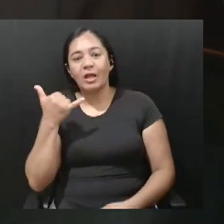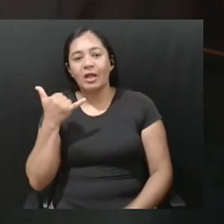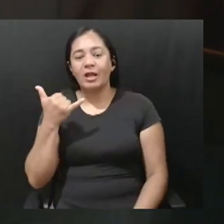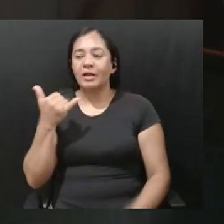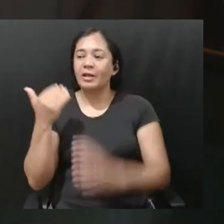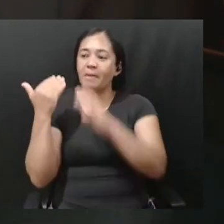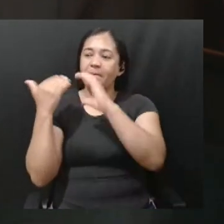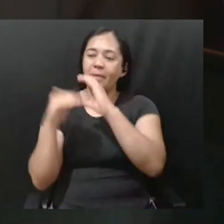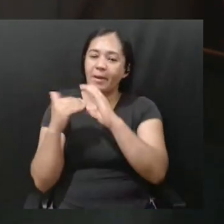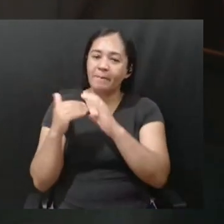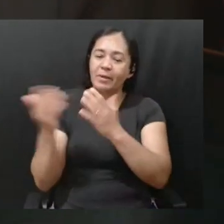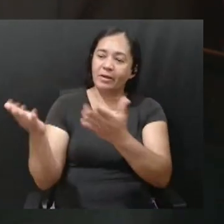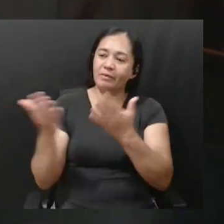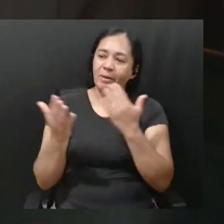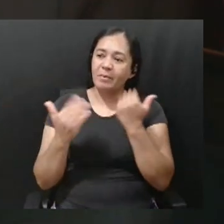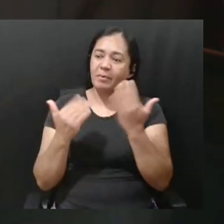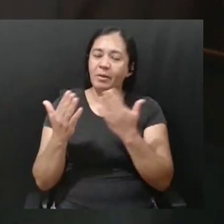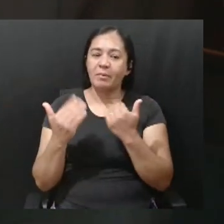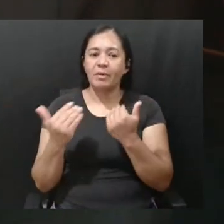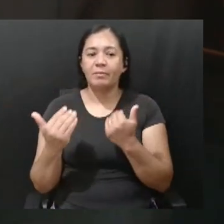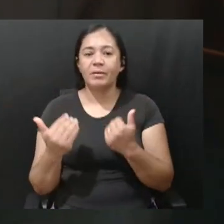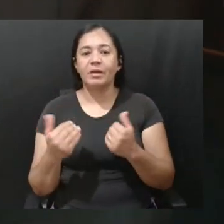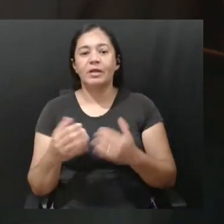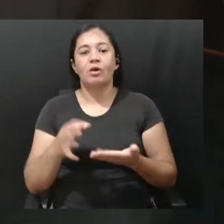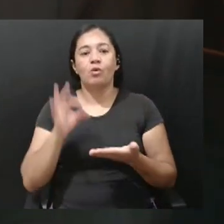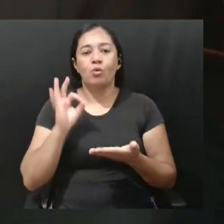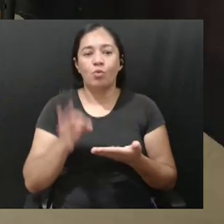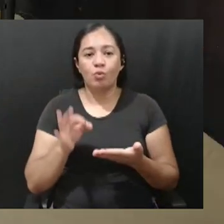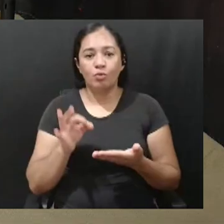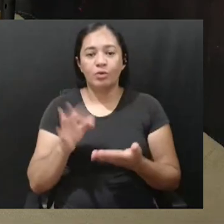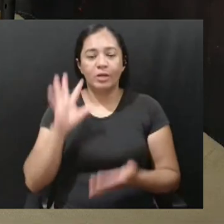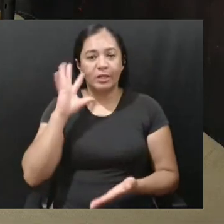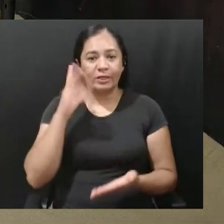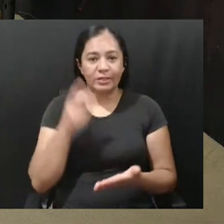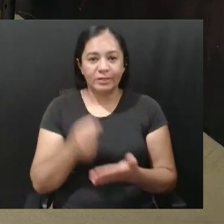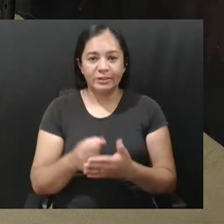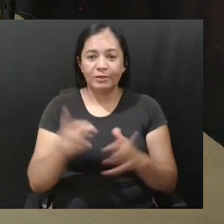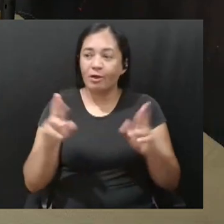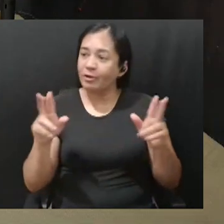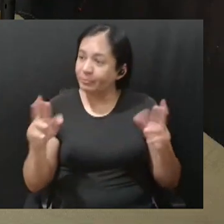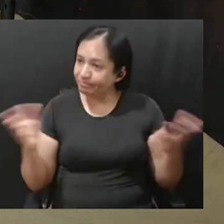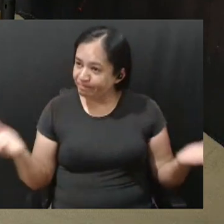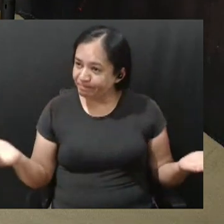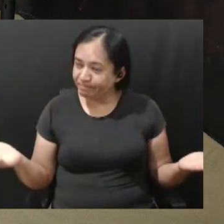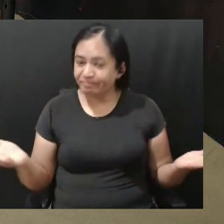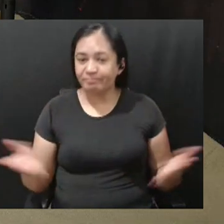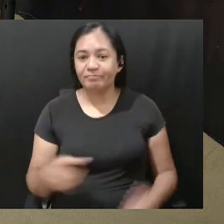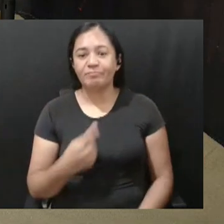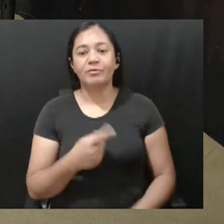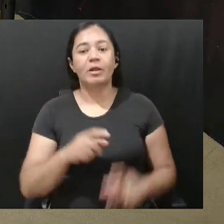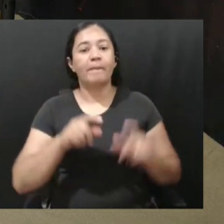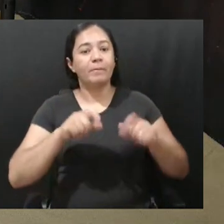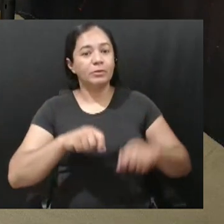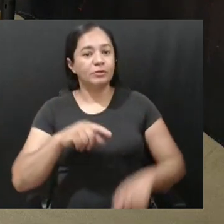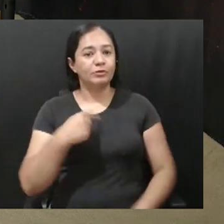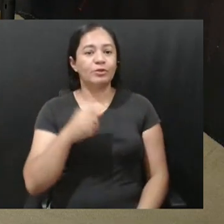um bate-papo, para um café e resolver as diferenças. A gente pode, a gente consegue, não é?